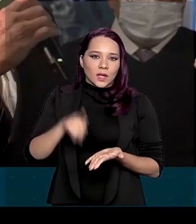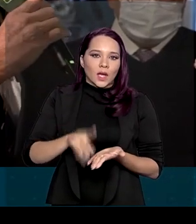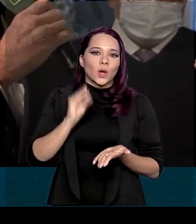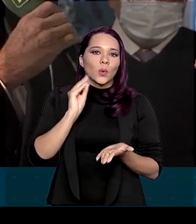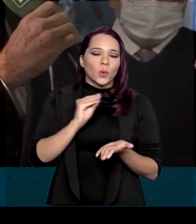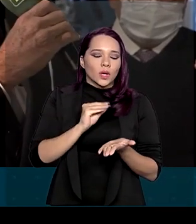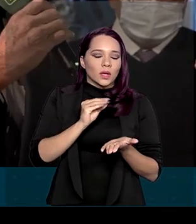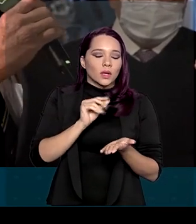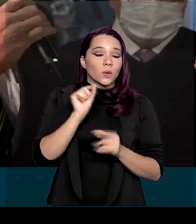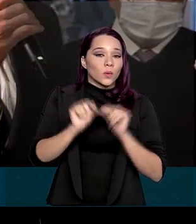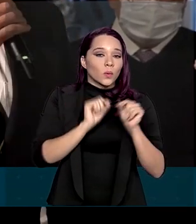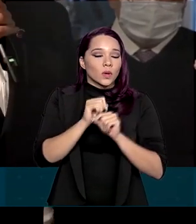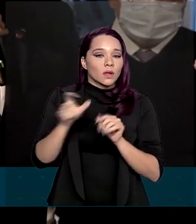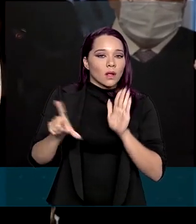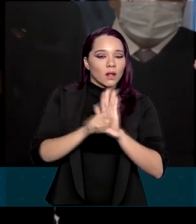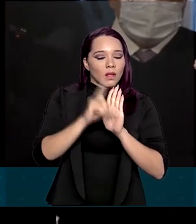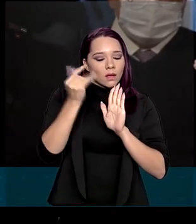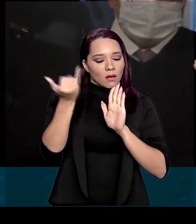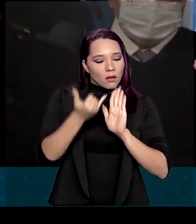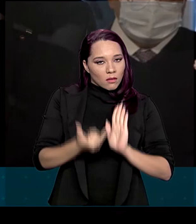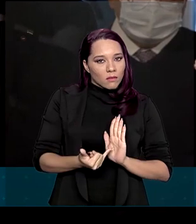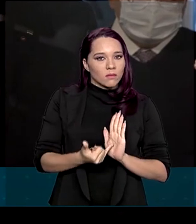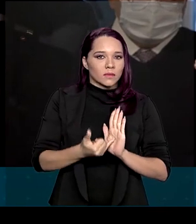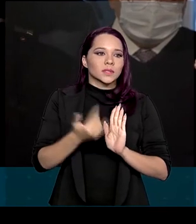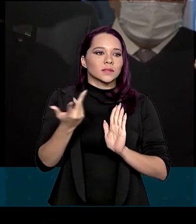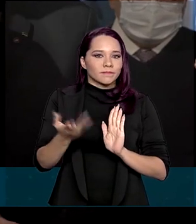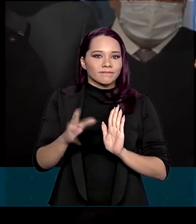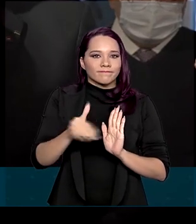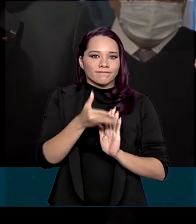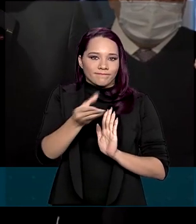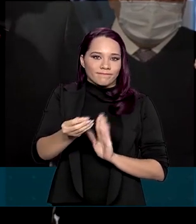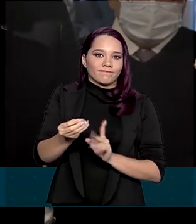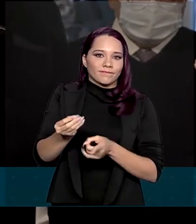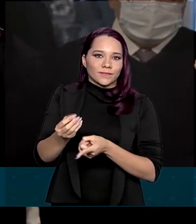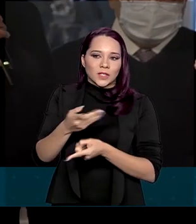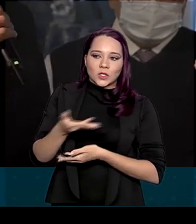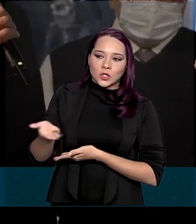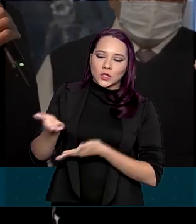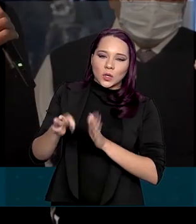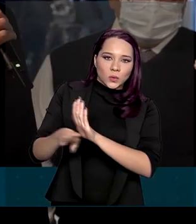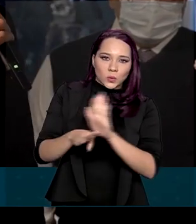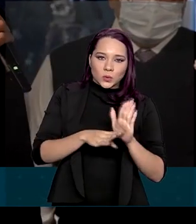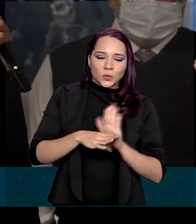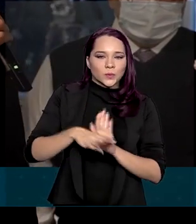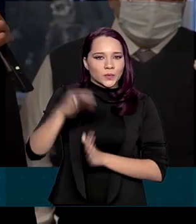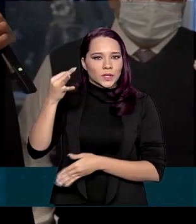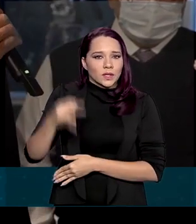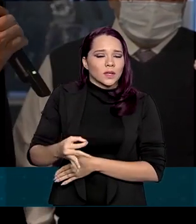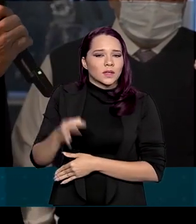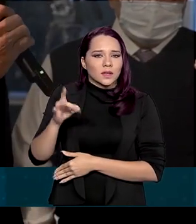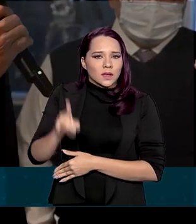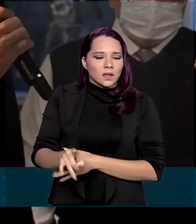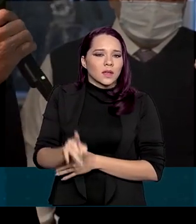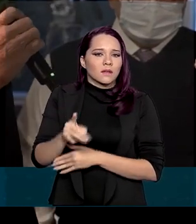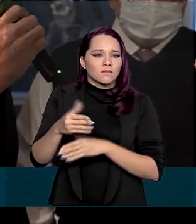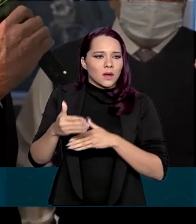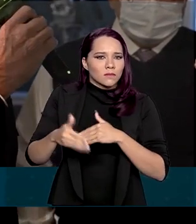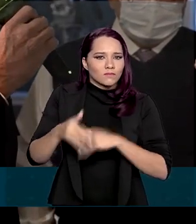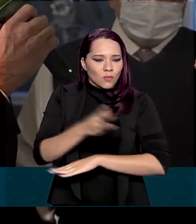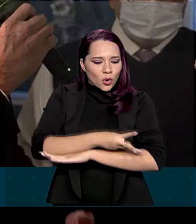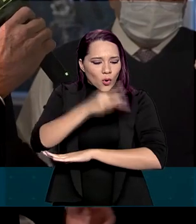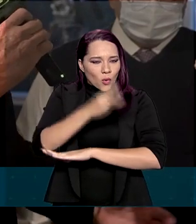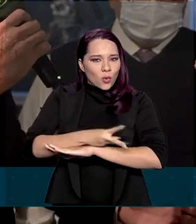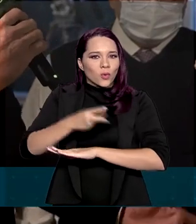que diz a lei. Assim, nós agimos e colaboramos com toda a certeza para que a produtividade